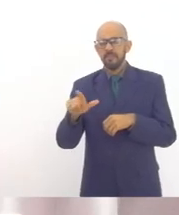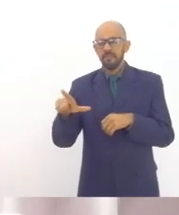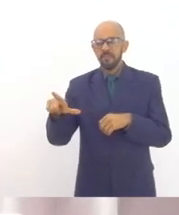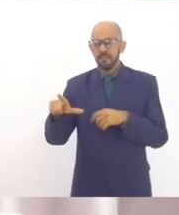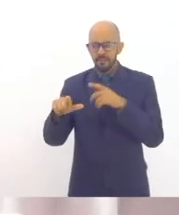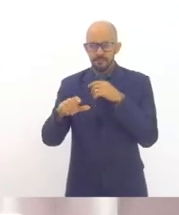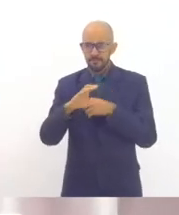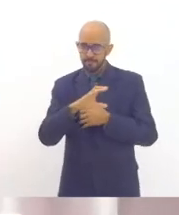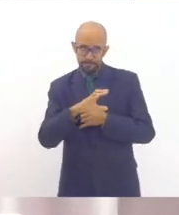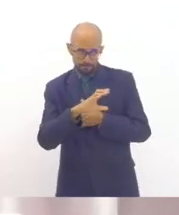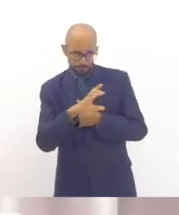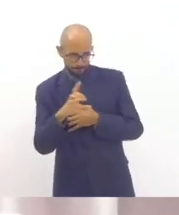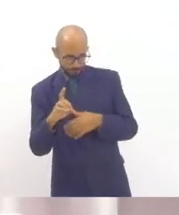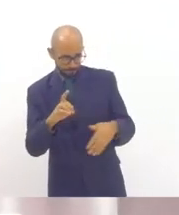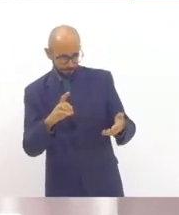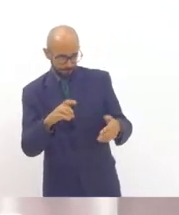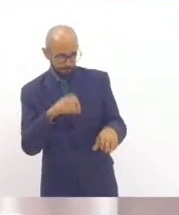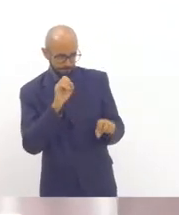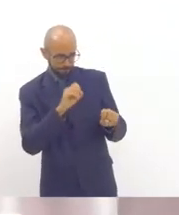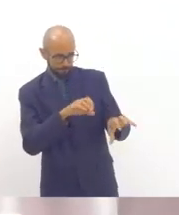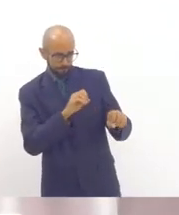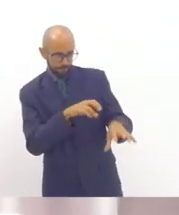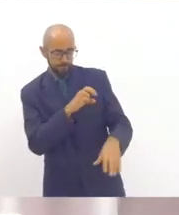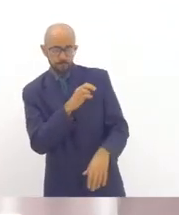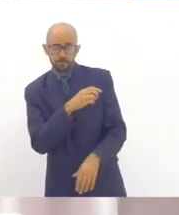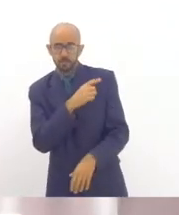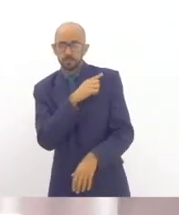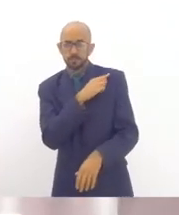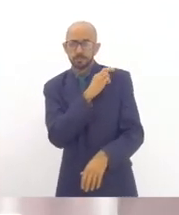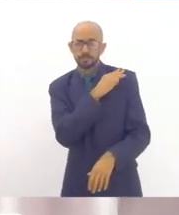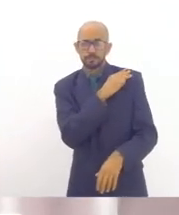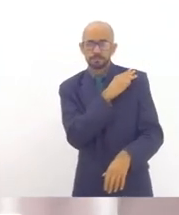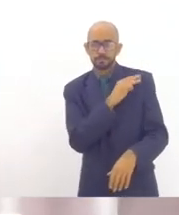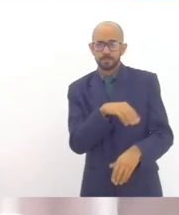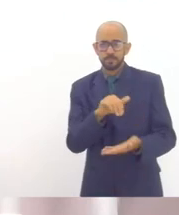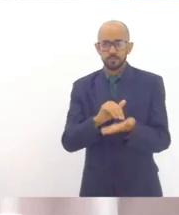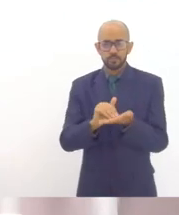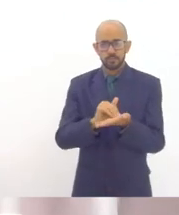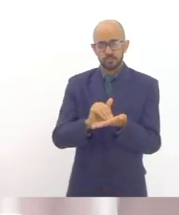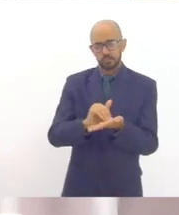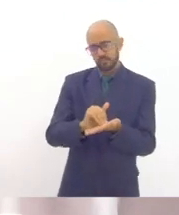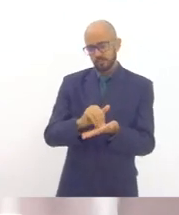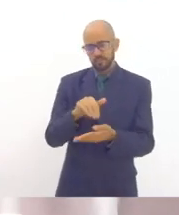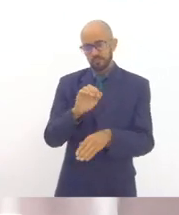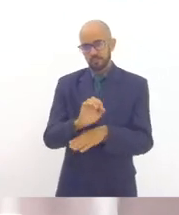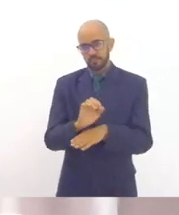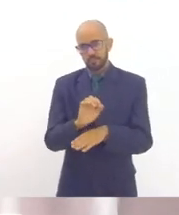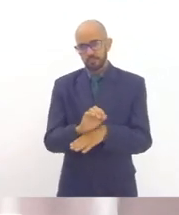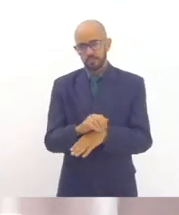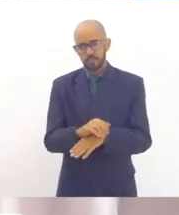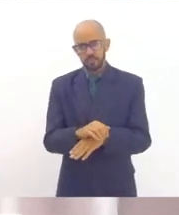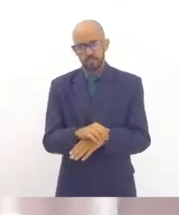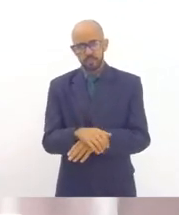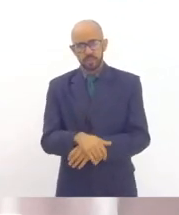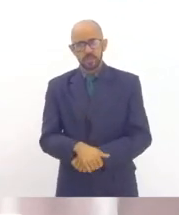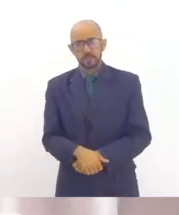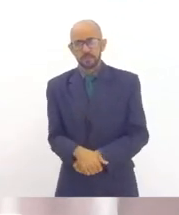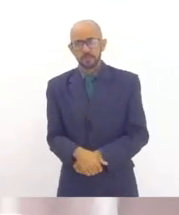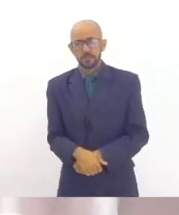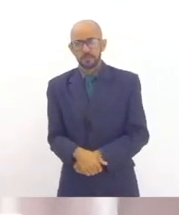da Coordenadoria de Ensino Médio da Secretaria de Estado de Educação. Obrigado. É Amandio que se fala ou é Amandio?